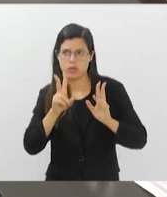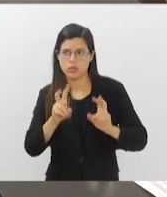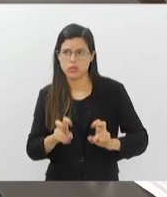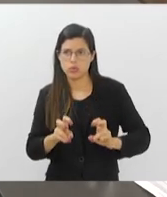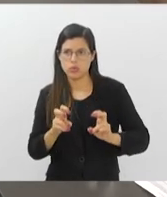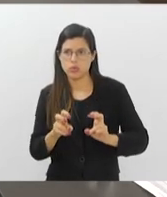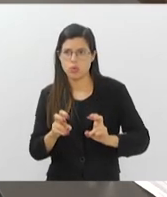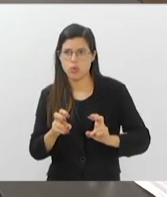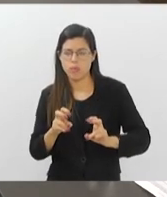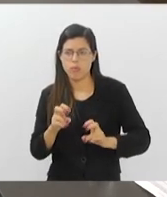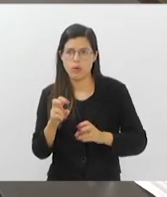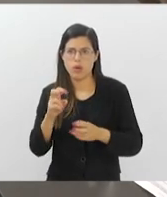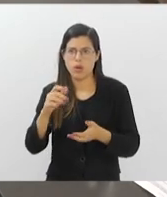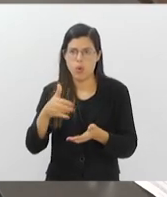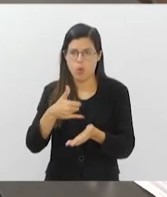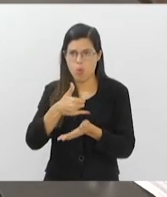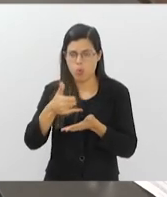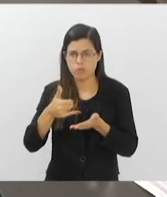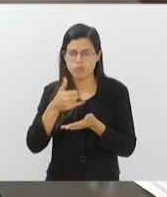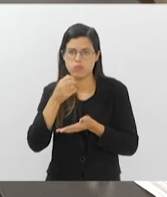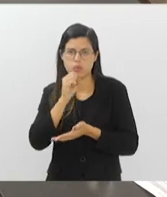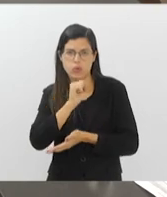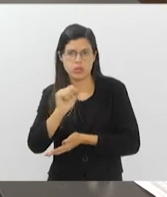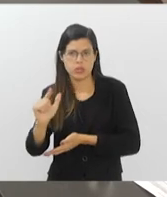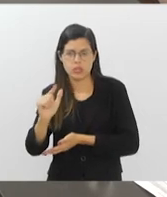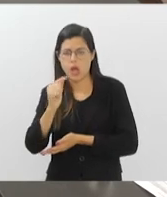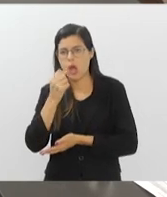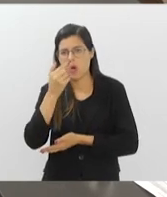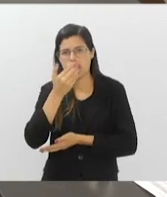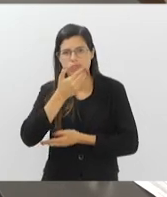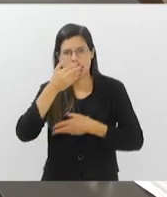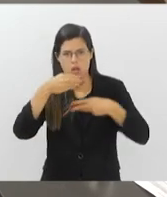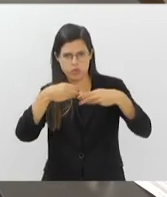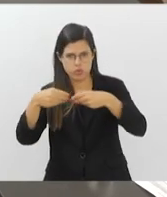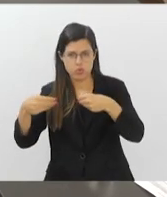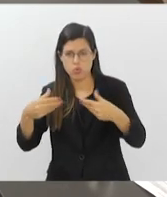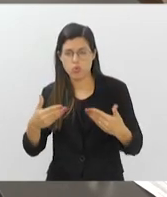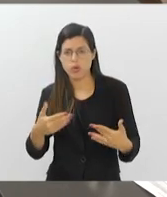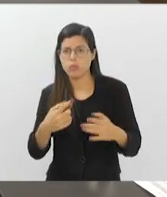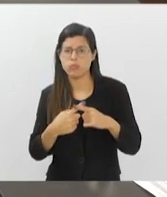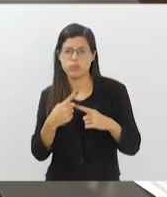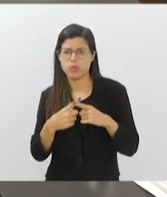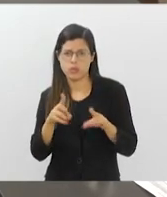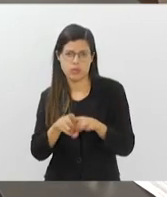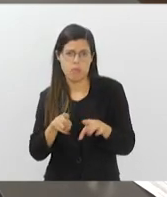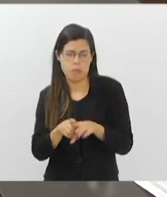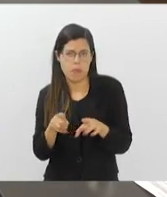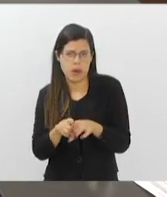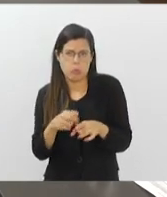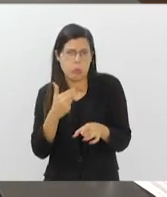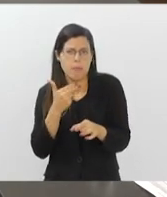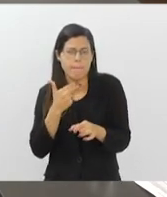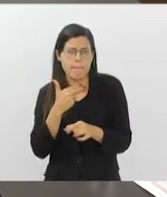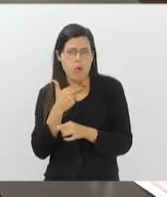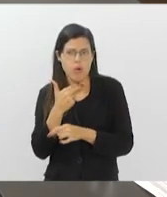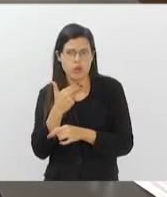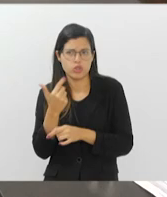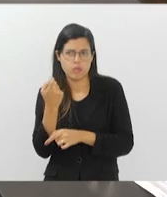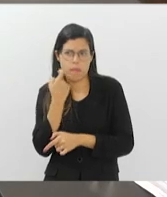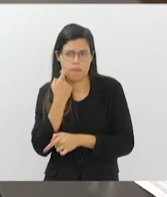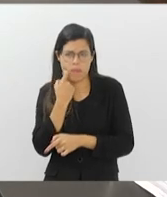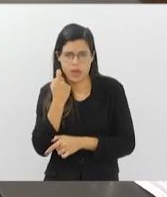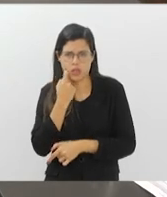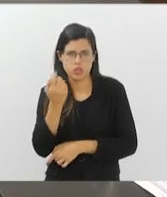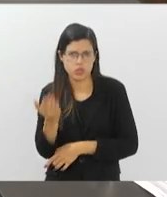de gordura, sal e açúcar, por que não em relação a um produto que tem, por estar no topo da